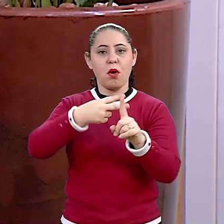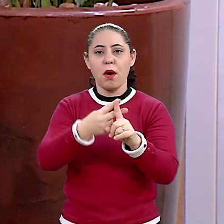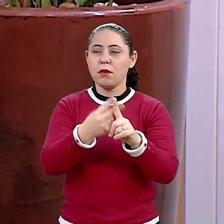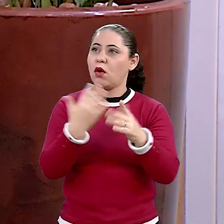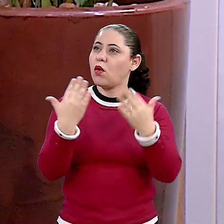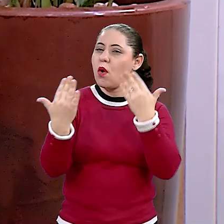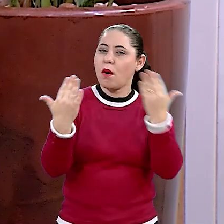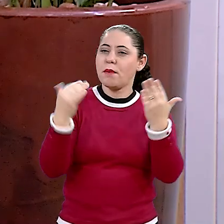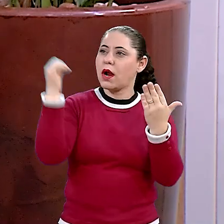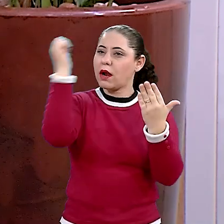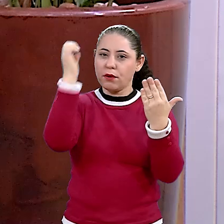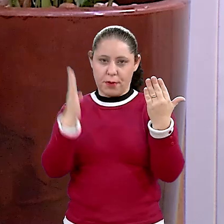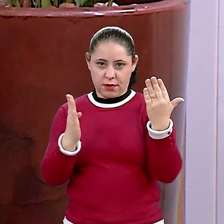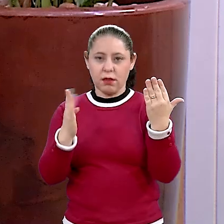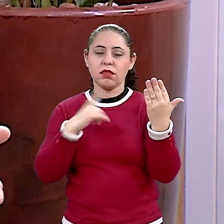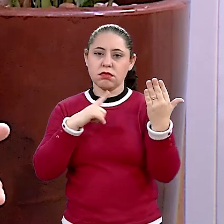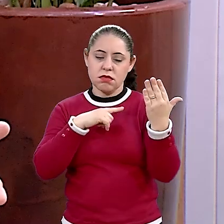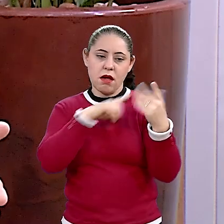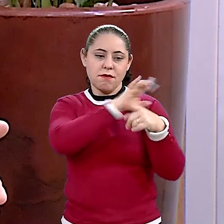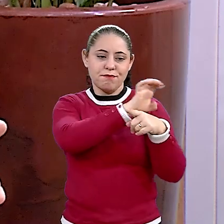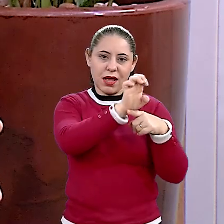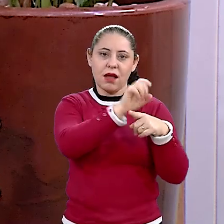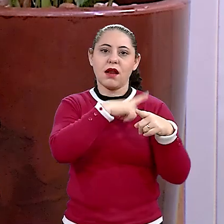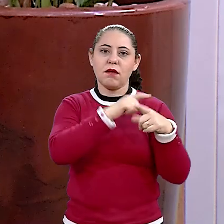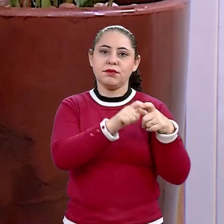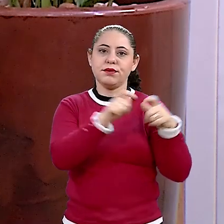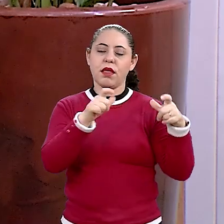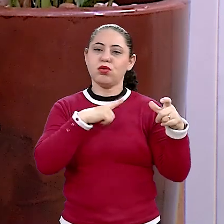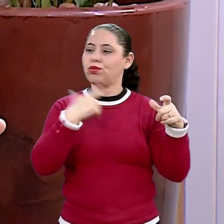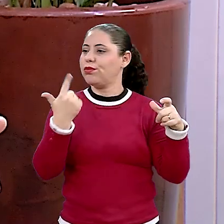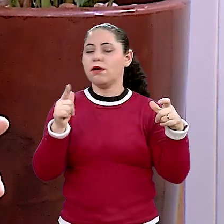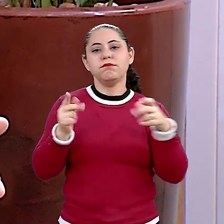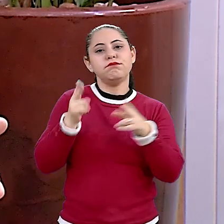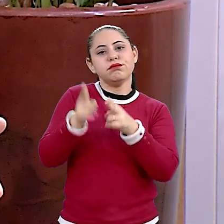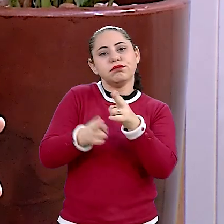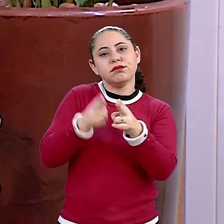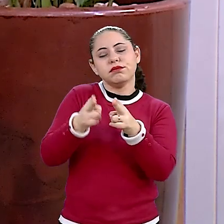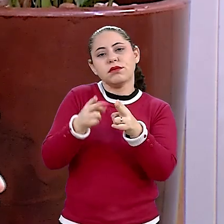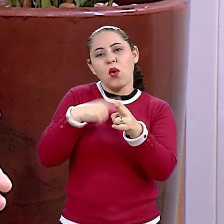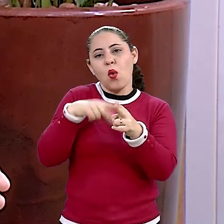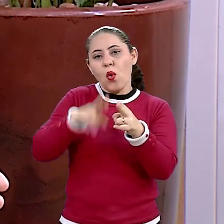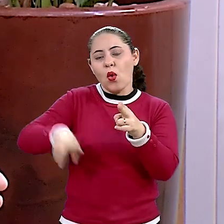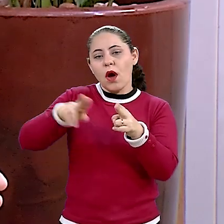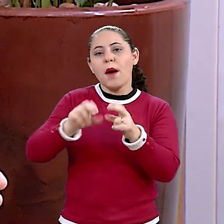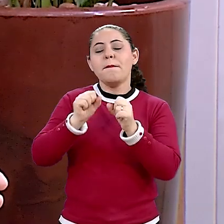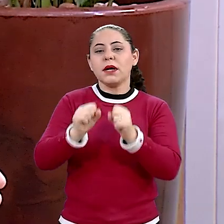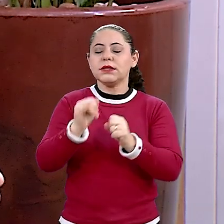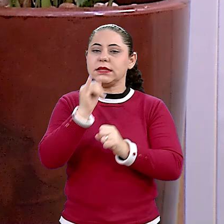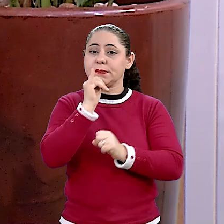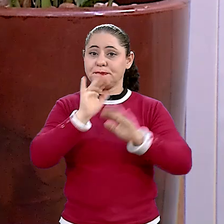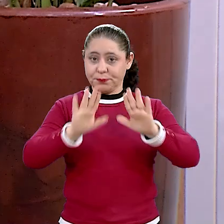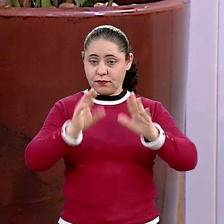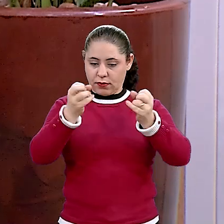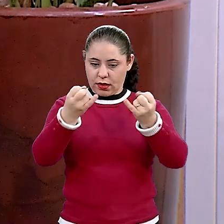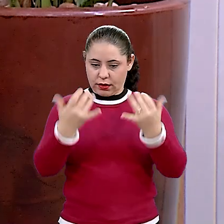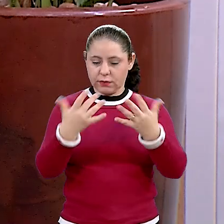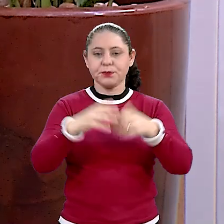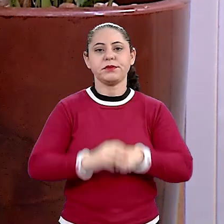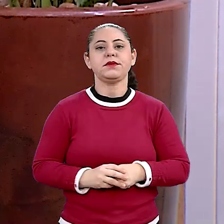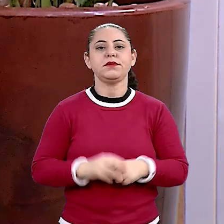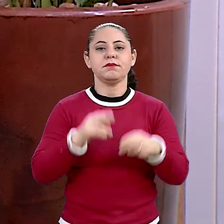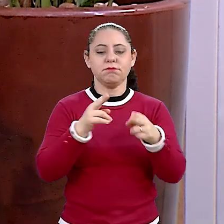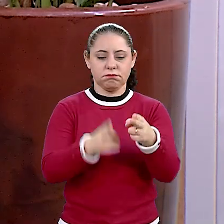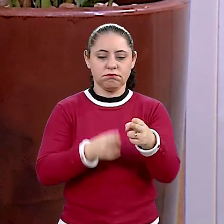do ritmo do crescimento nacional e nós não temos uma ferrovia minimamente funcional. Para que a gente possa ter uma ideia, a